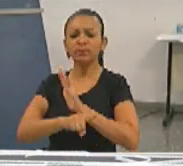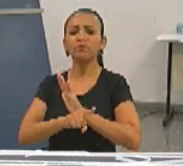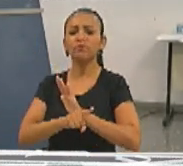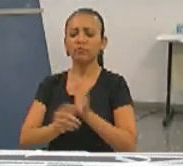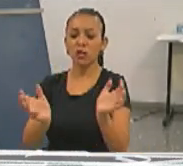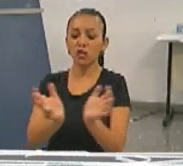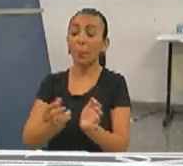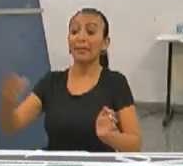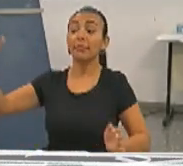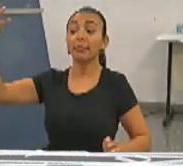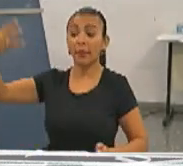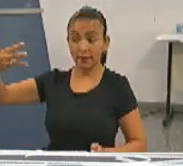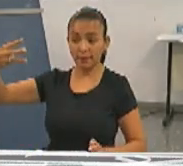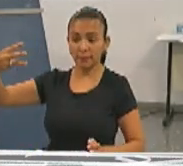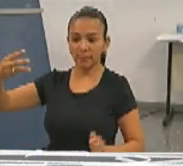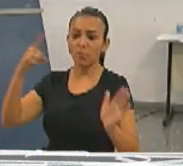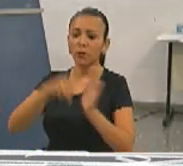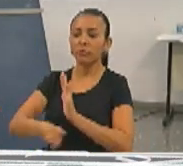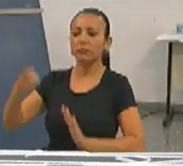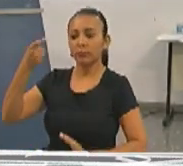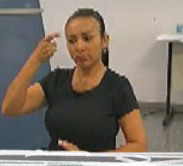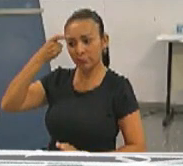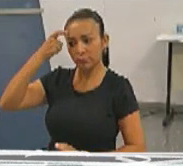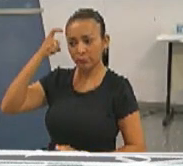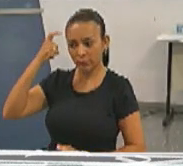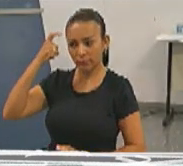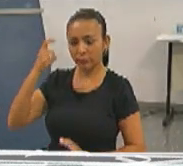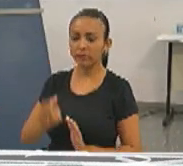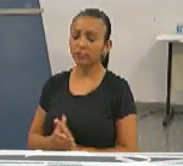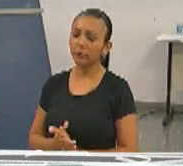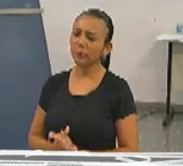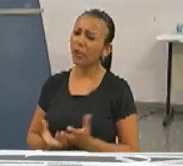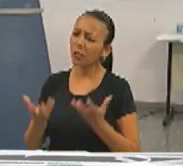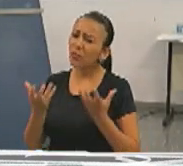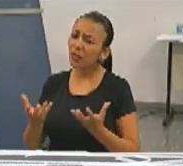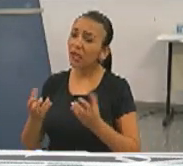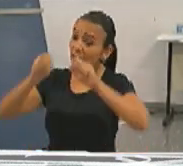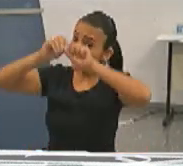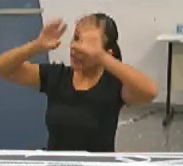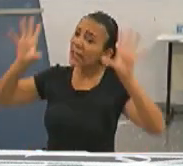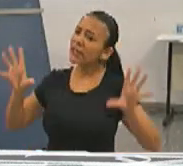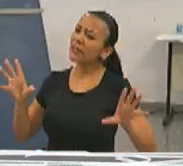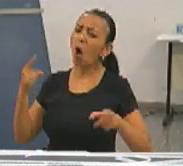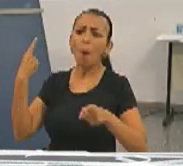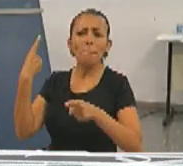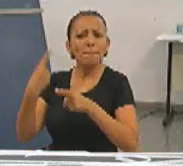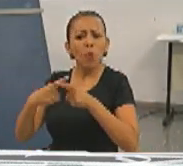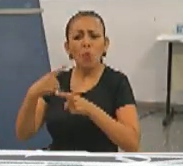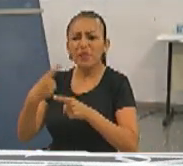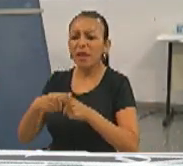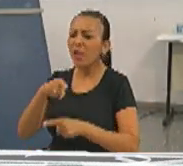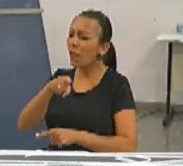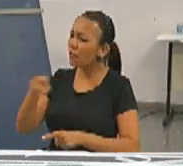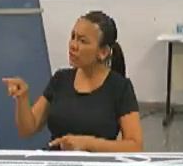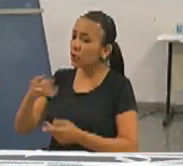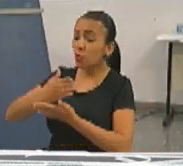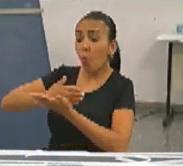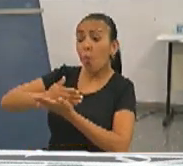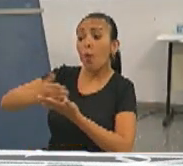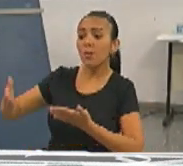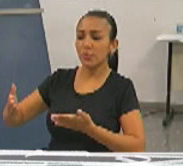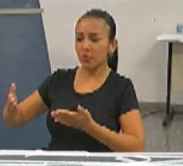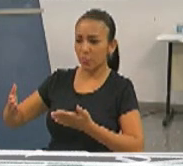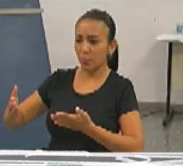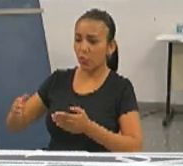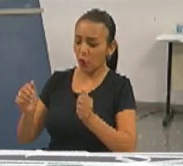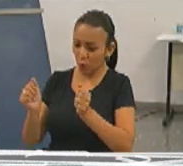Chapa 3, para a professora Eliane. Eu gostaria que a Chapa 3 esclarecesse por qual motivo vocês não iniciaram a campanha com as